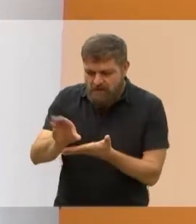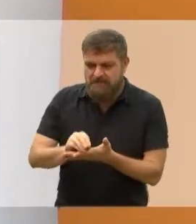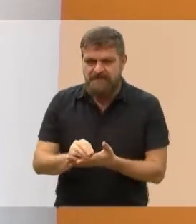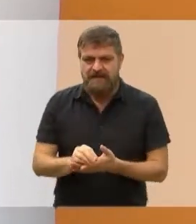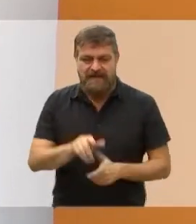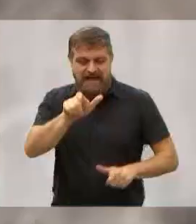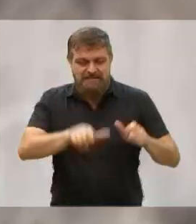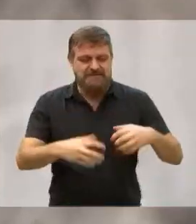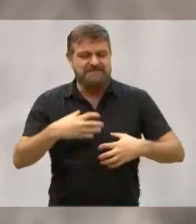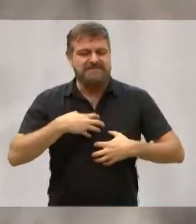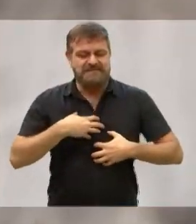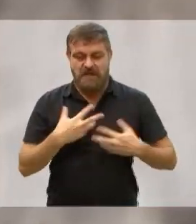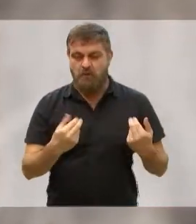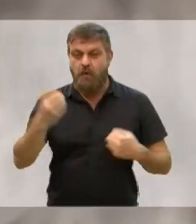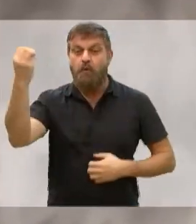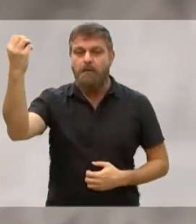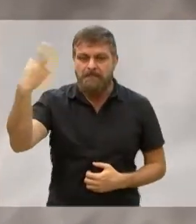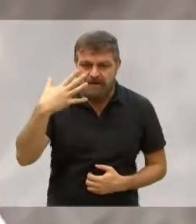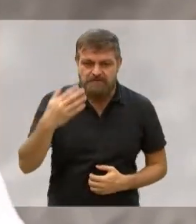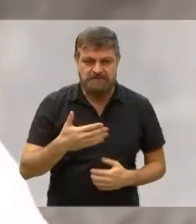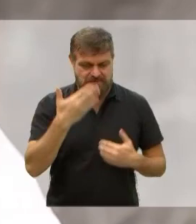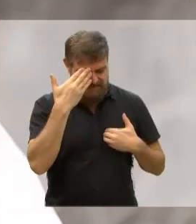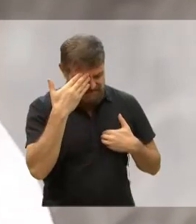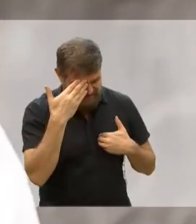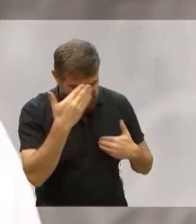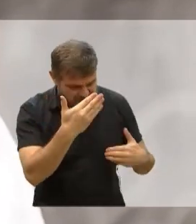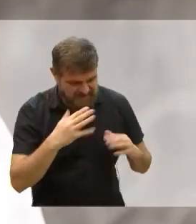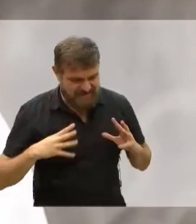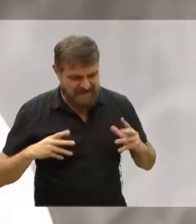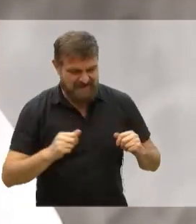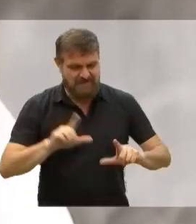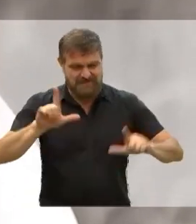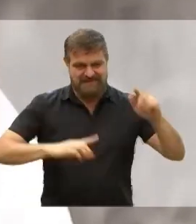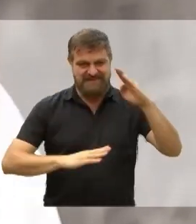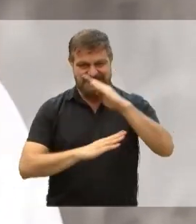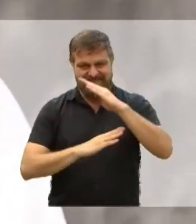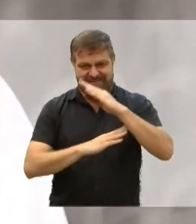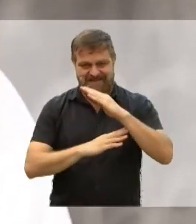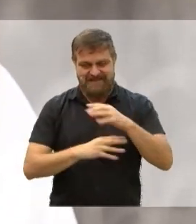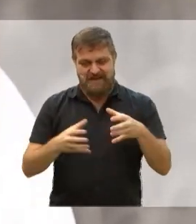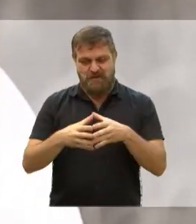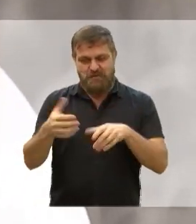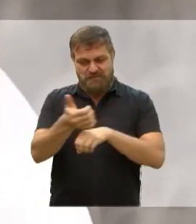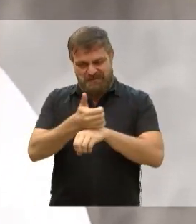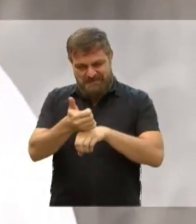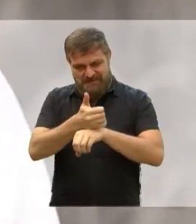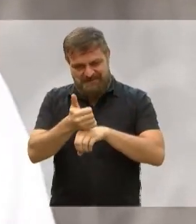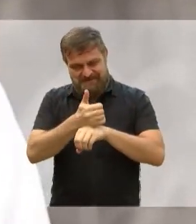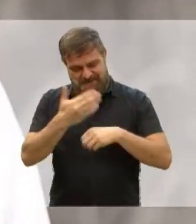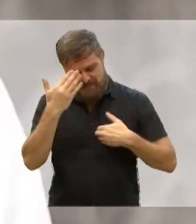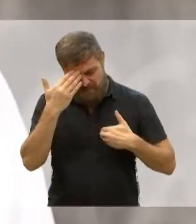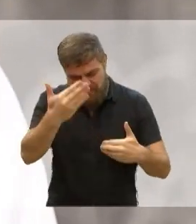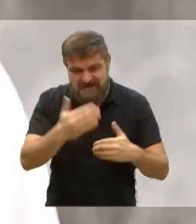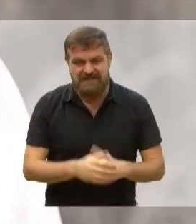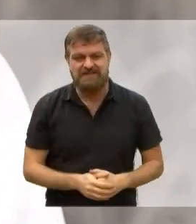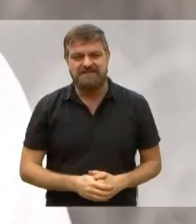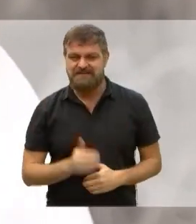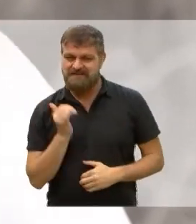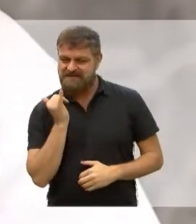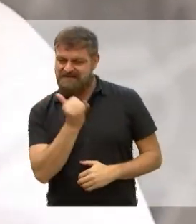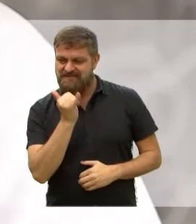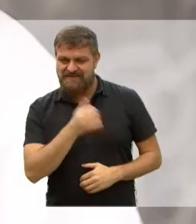vida de muitas pessoas, viu? Muito obrigado, Rita, a todos, né, da TV Câmara e da equipe, e dizer